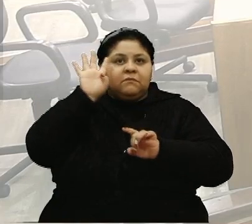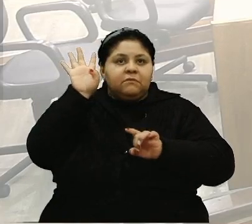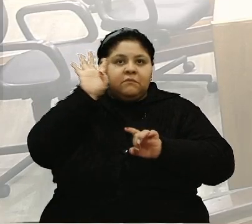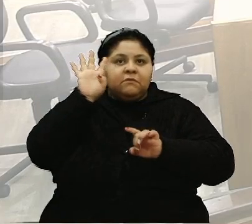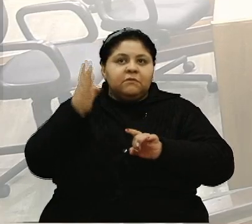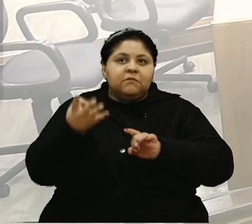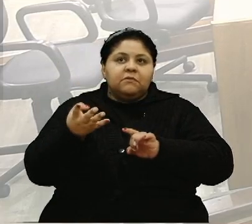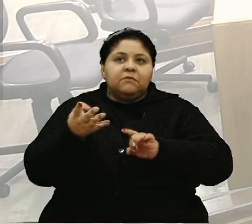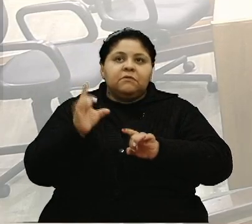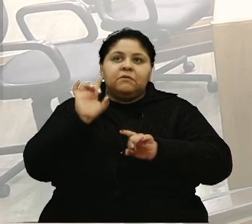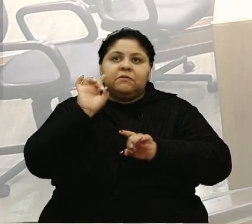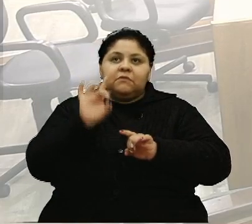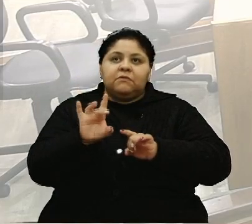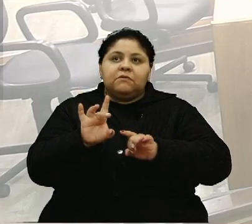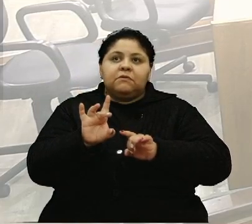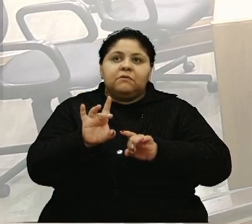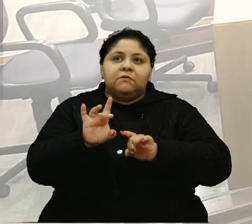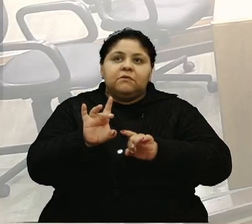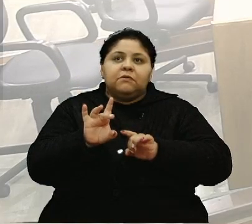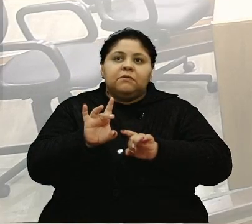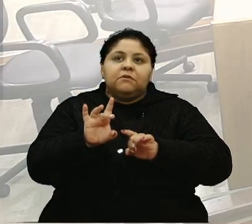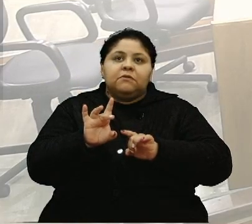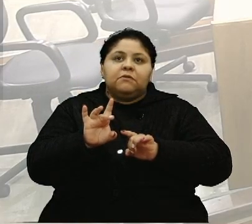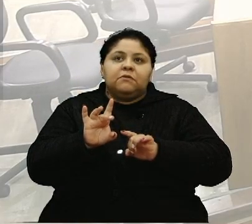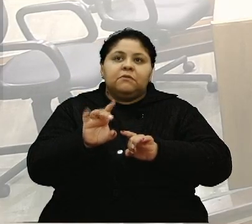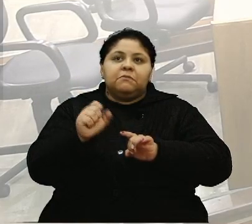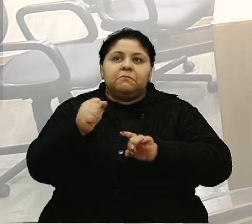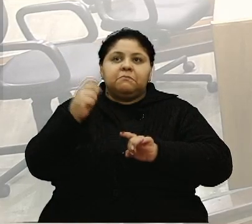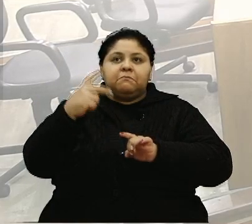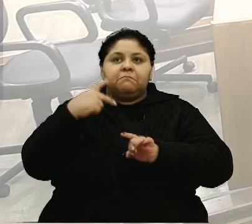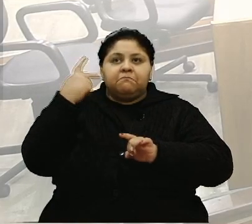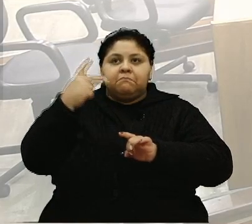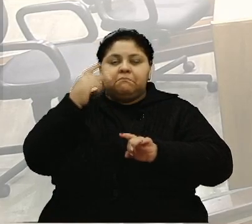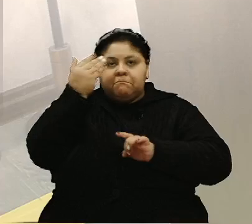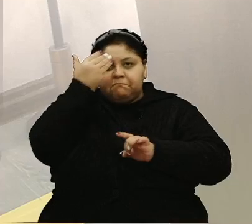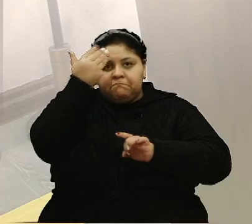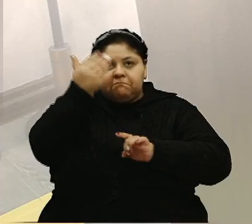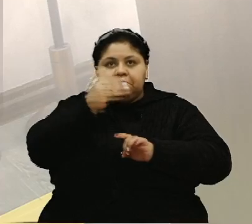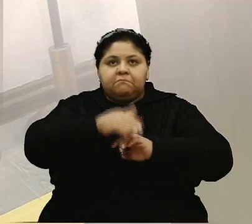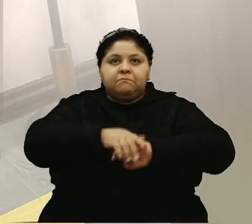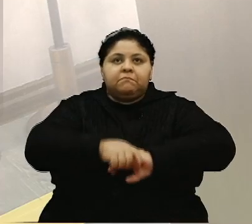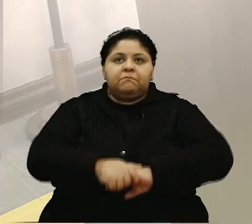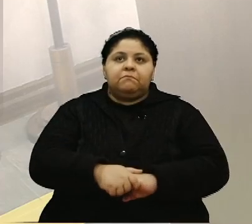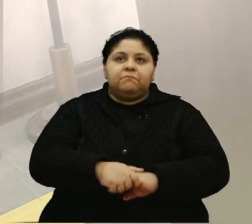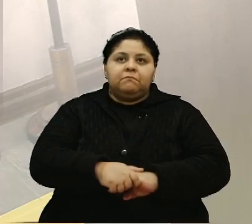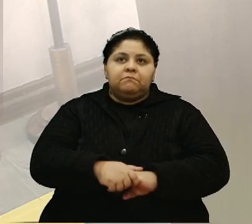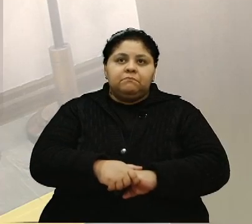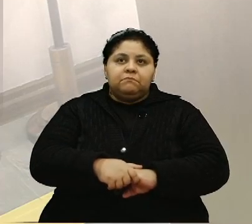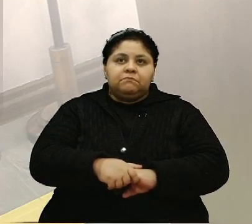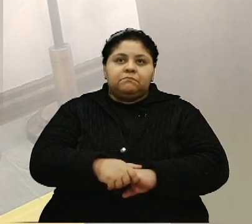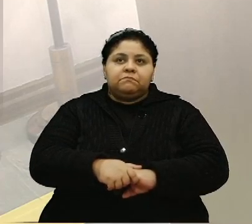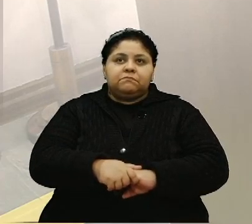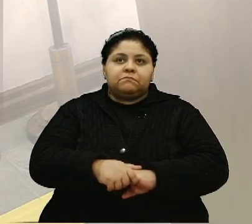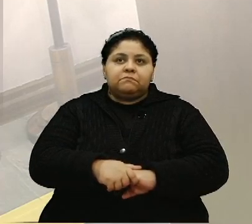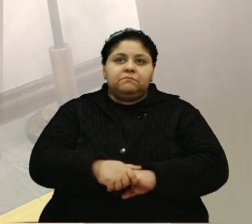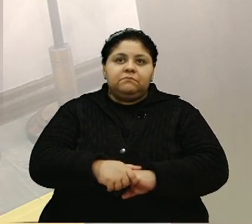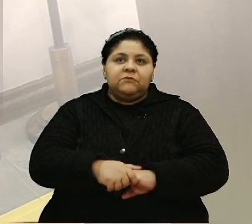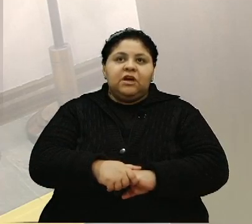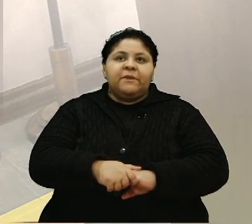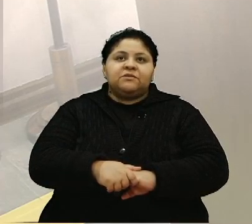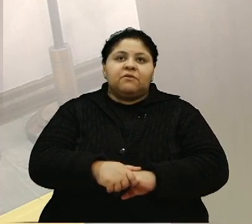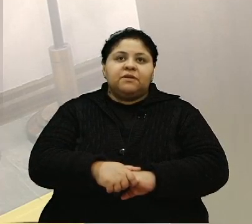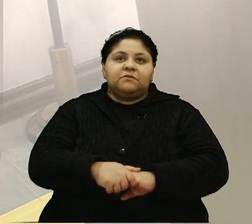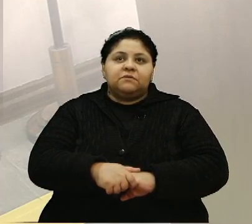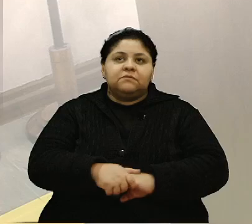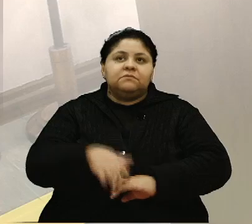ficamos só em 7, 8 vereadores. É lamentável, mas obrigado. Certo, vereador Lucas.